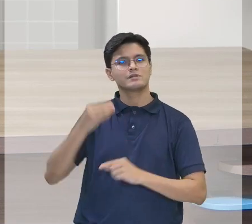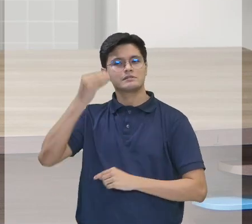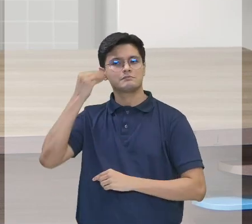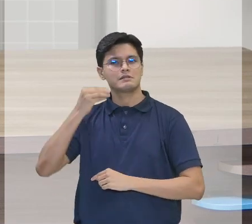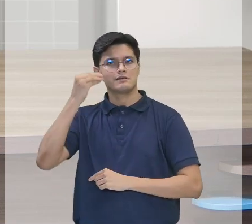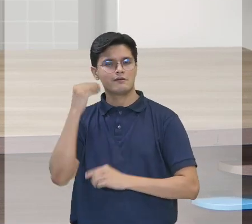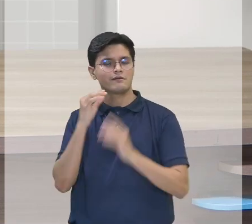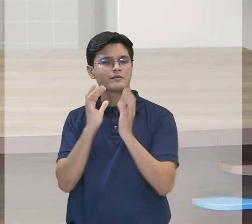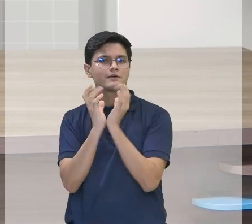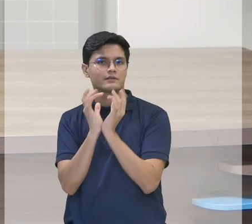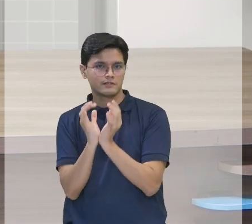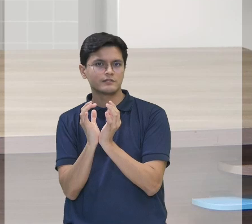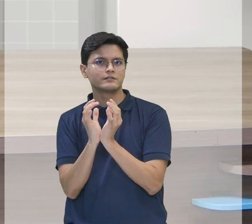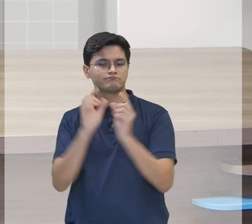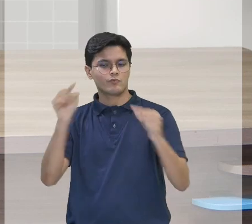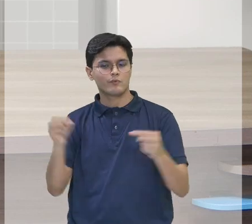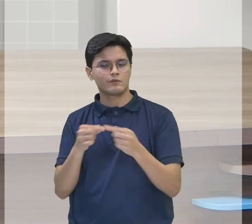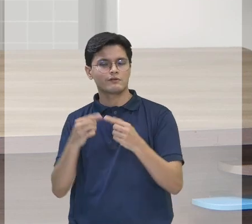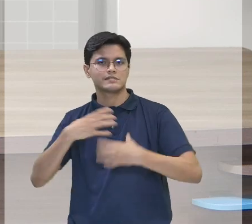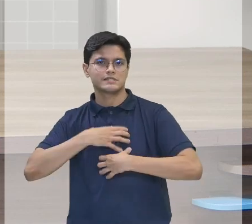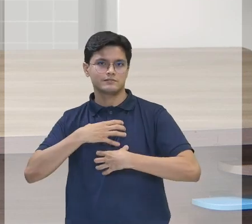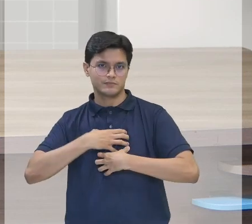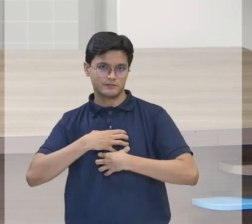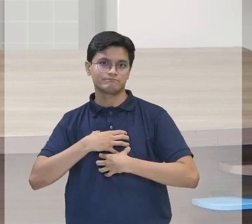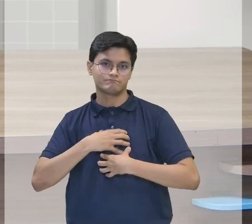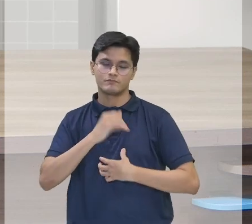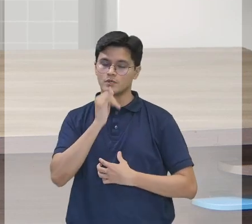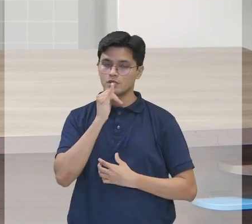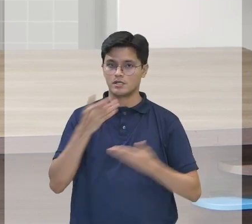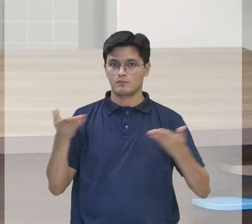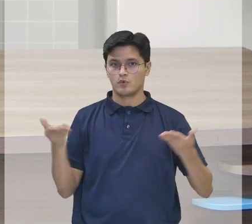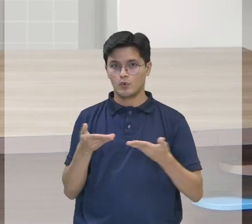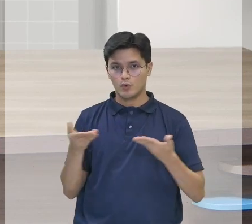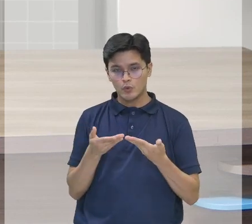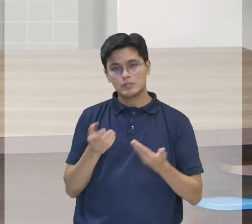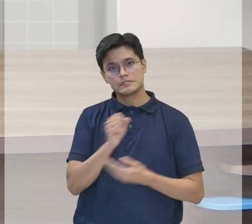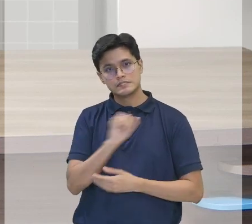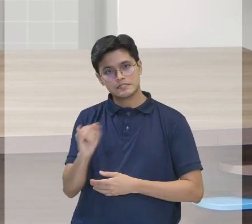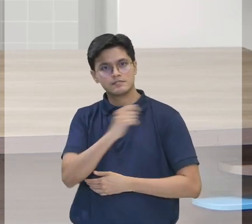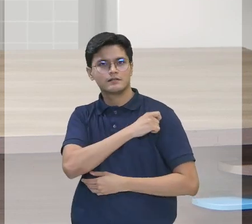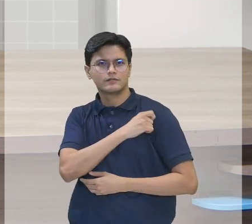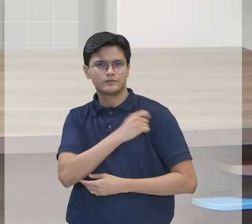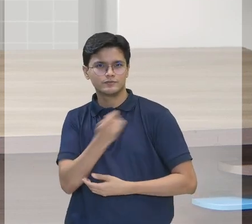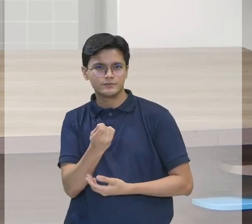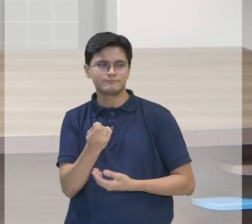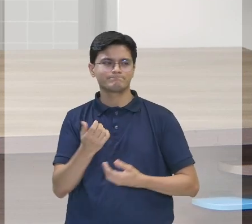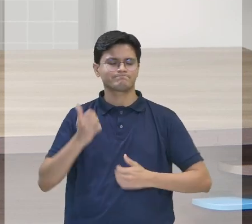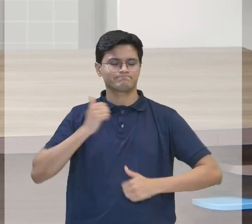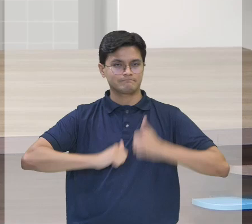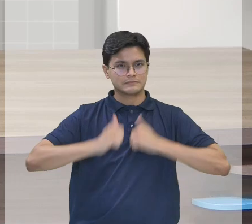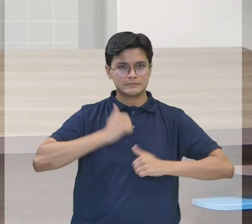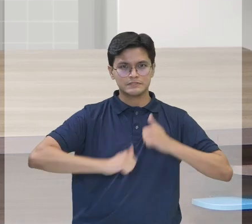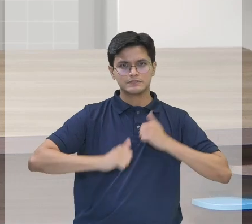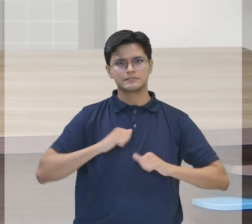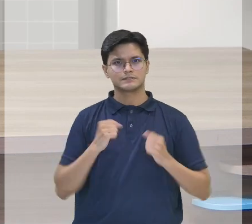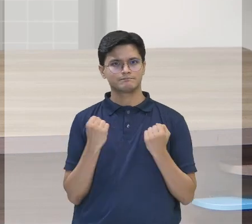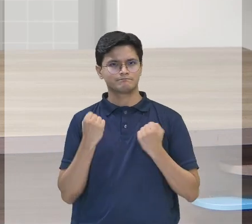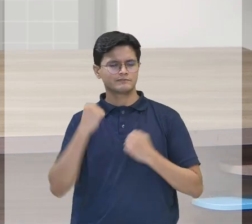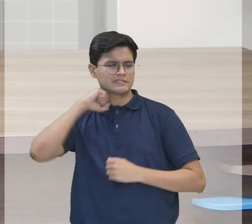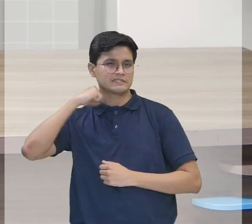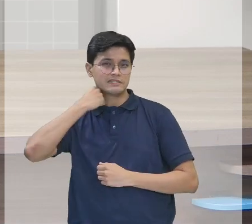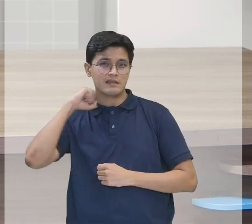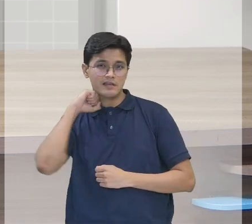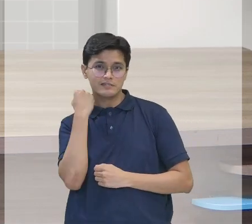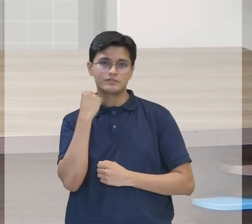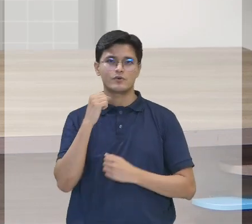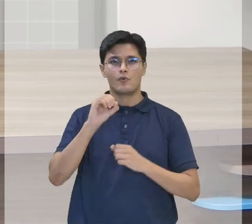hoje a gente tem que trabalhar com os nossos estudantes quando eles estão em momentos de ansiedade, de estresse, de TPM. Sim, você